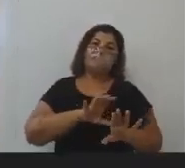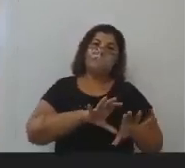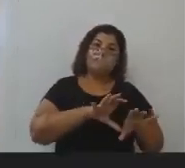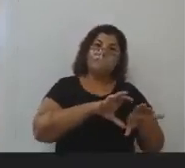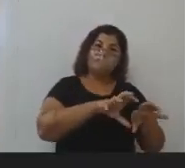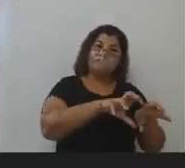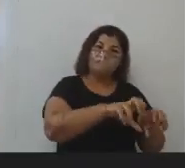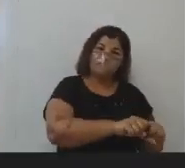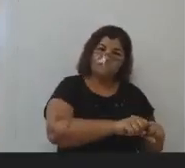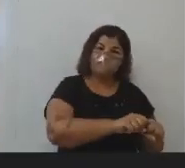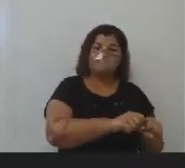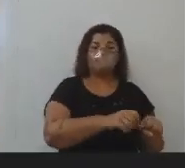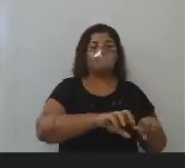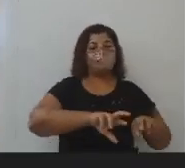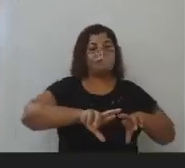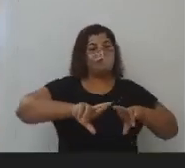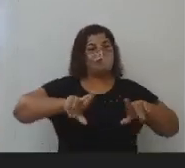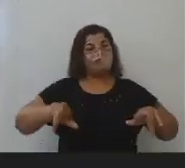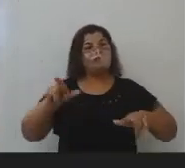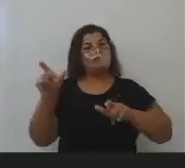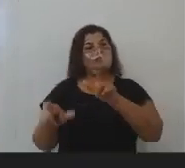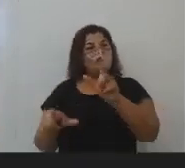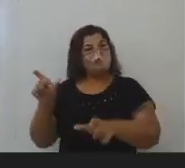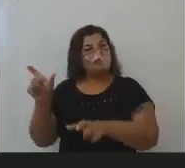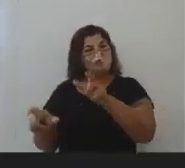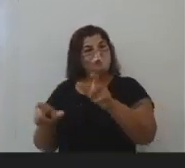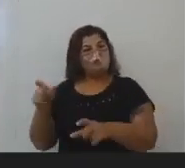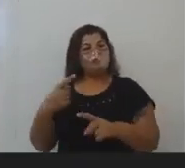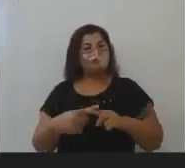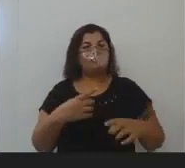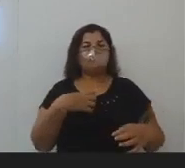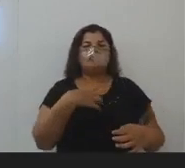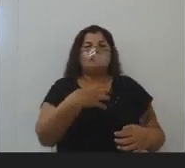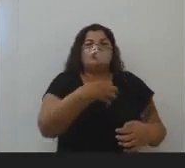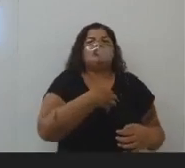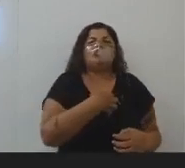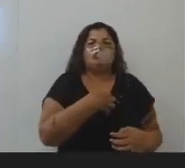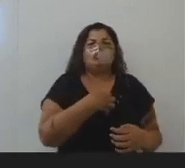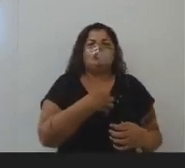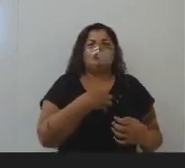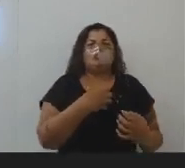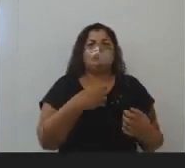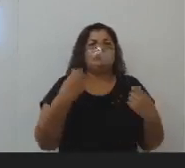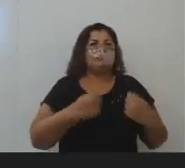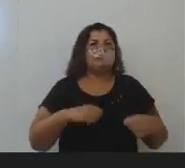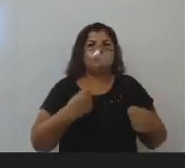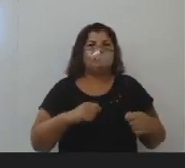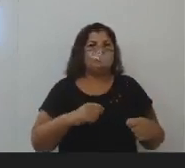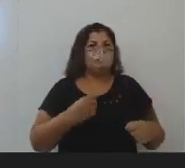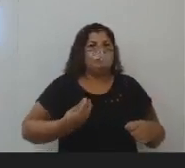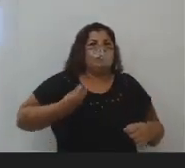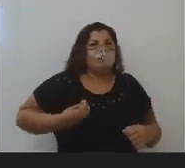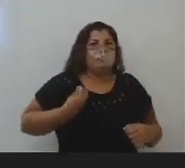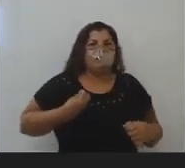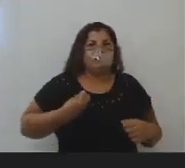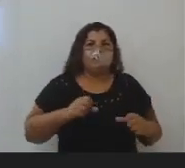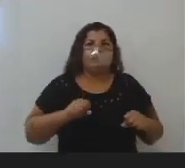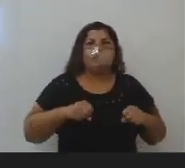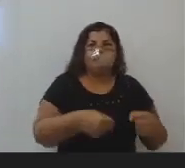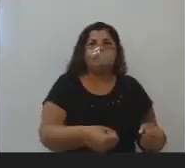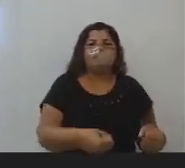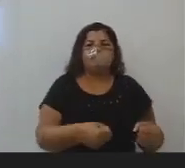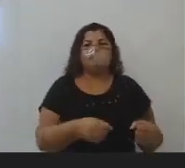animais que não os seres humanos, certo? Eles têm instinto. Eles precisam do instinto para sobreviver. Nós,